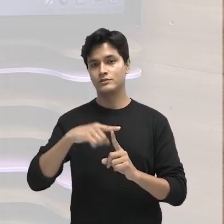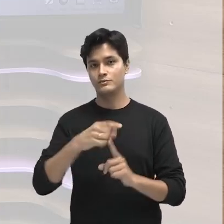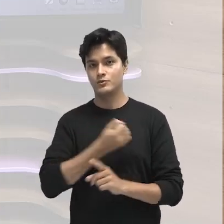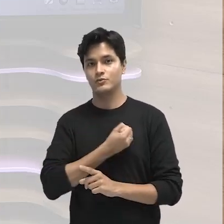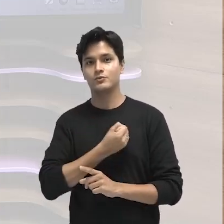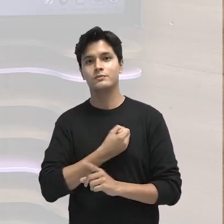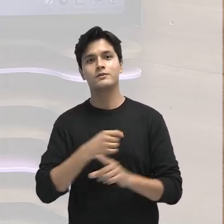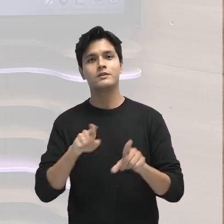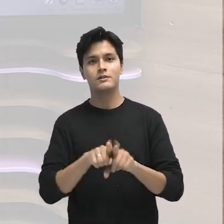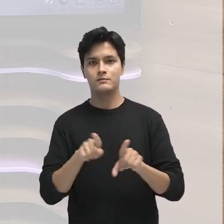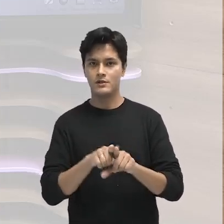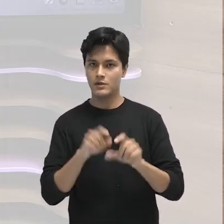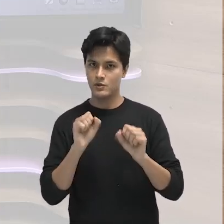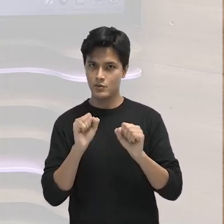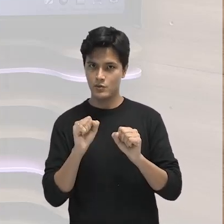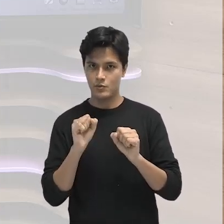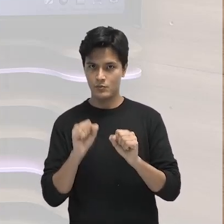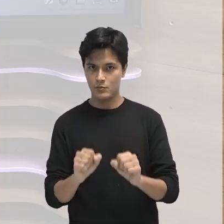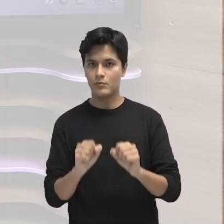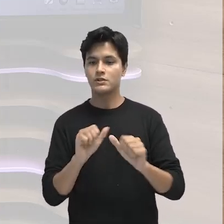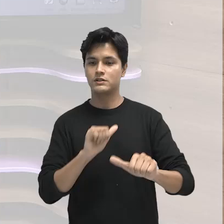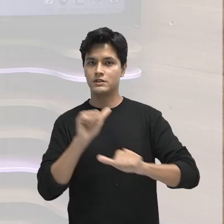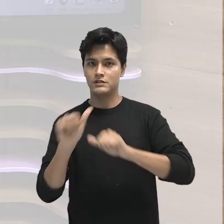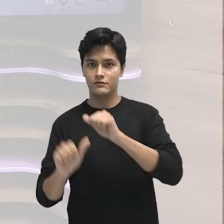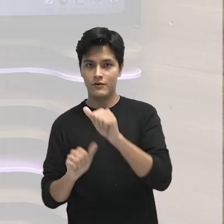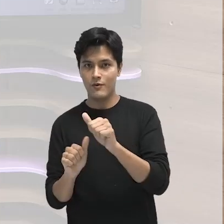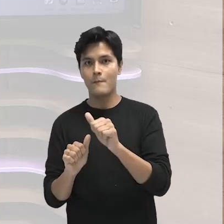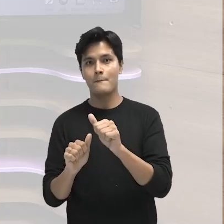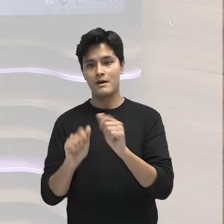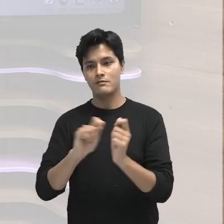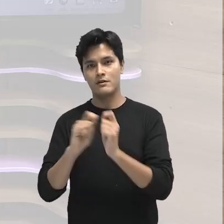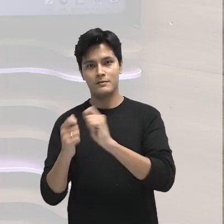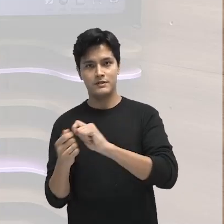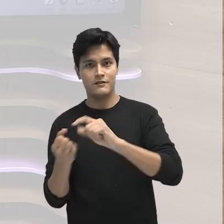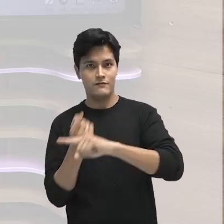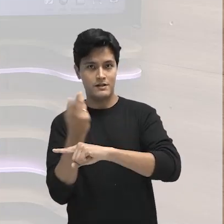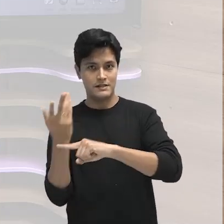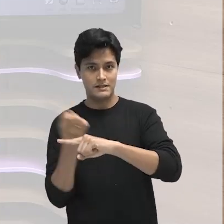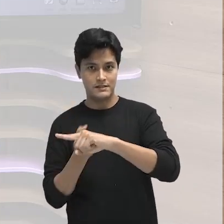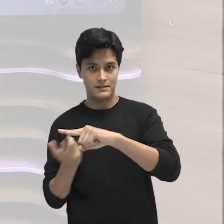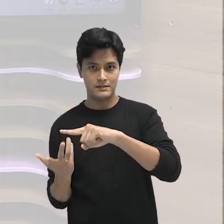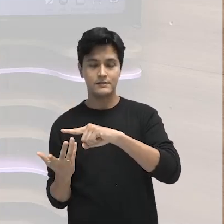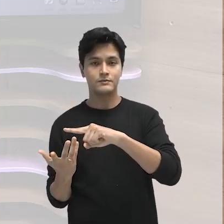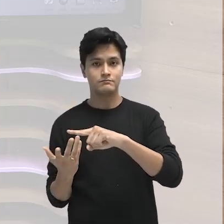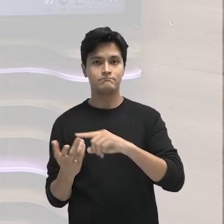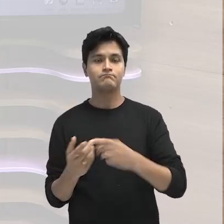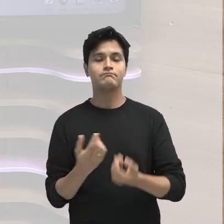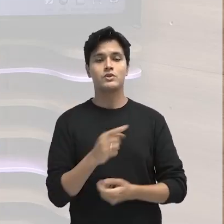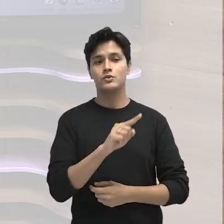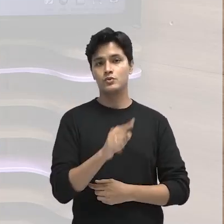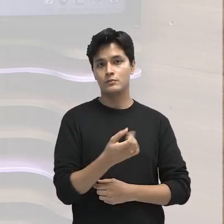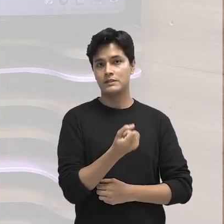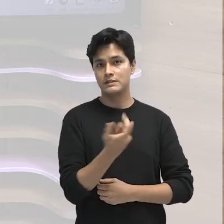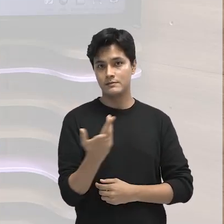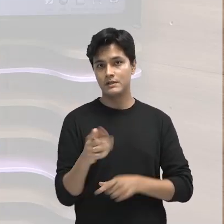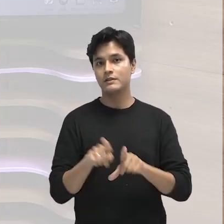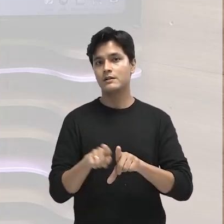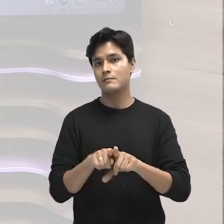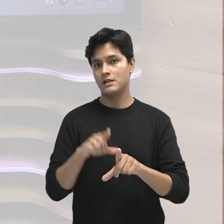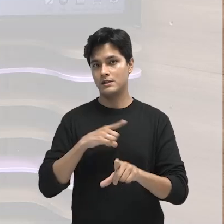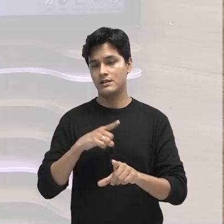onde a gente pode escrevê-lo em forma de fração. E também, para números decimais, a gente tem operações de